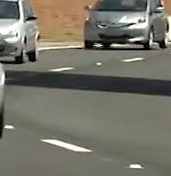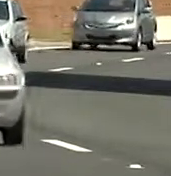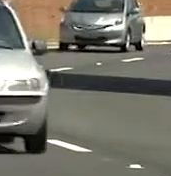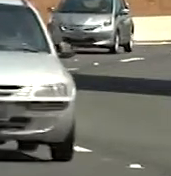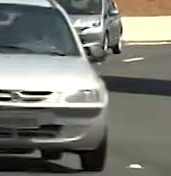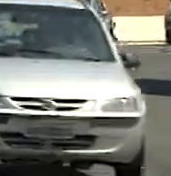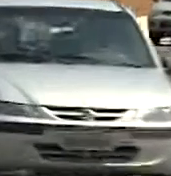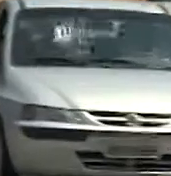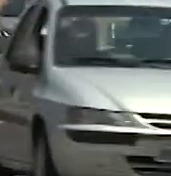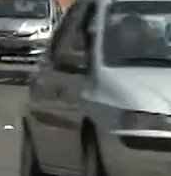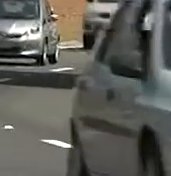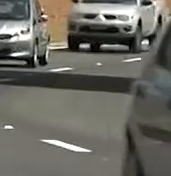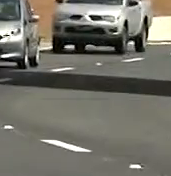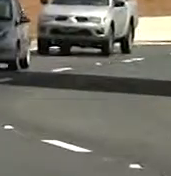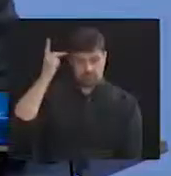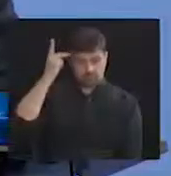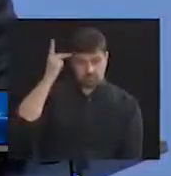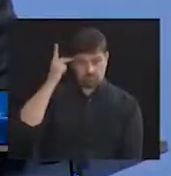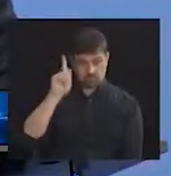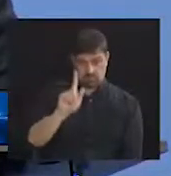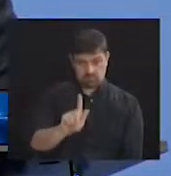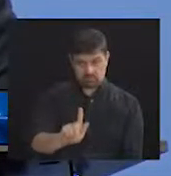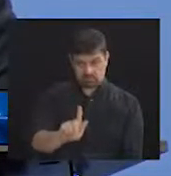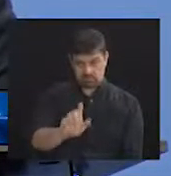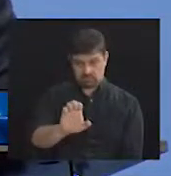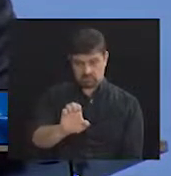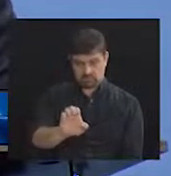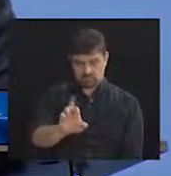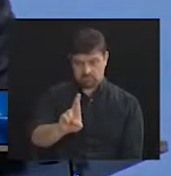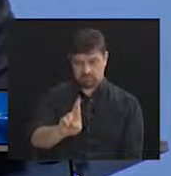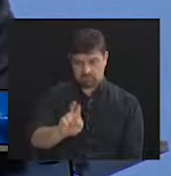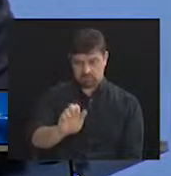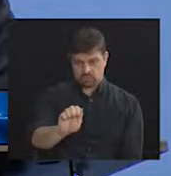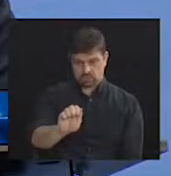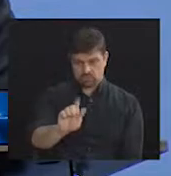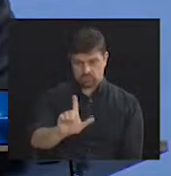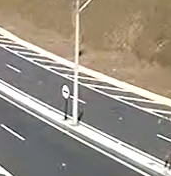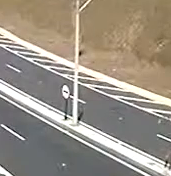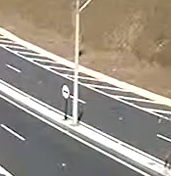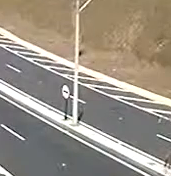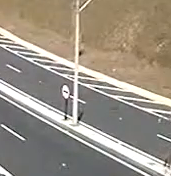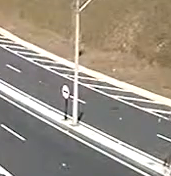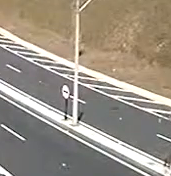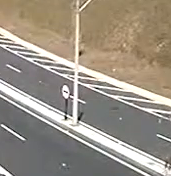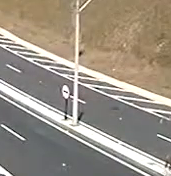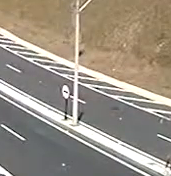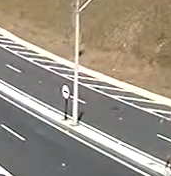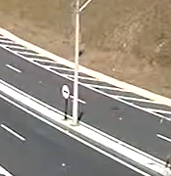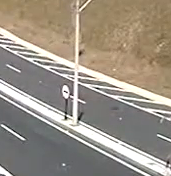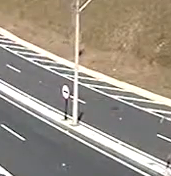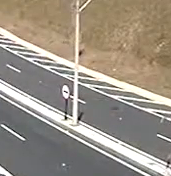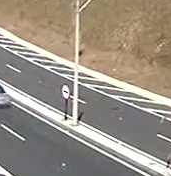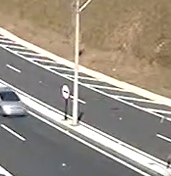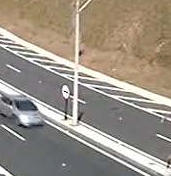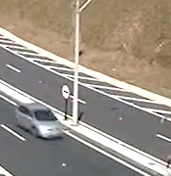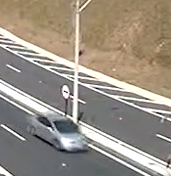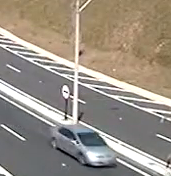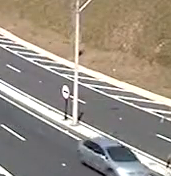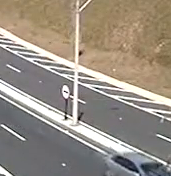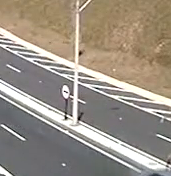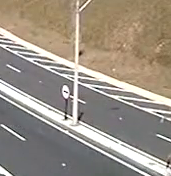sempre muito lento nos horários de pico o vereador joziel silva que esteve presente na inauguração foi à tribuna para comentar a